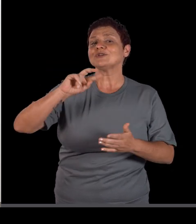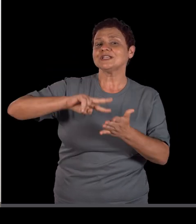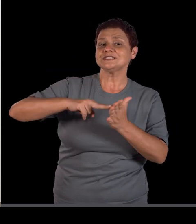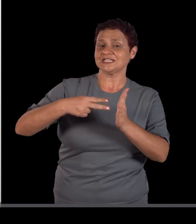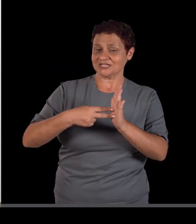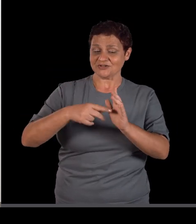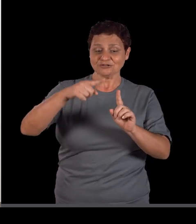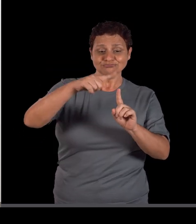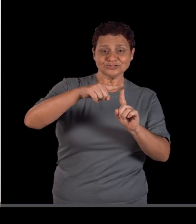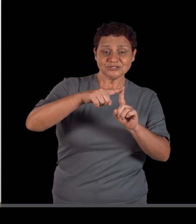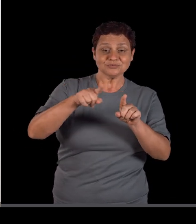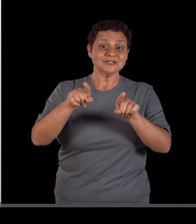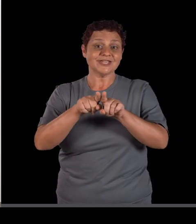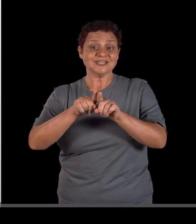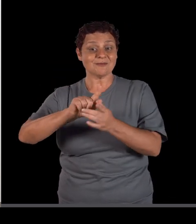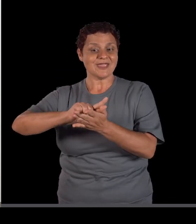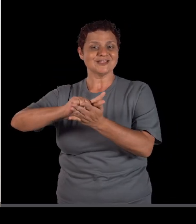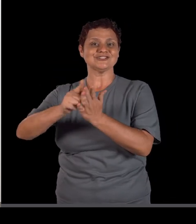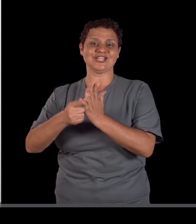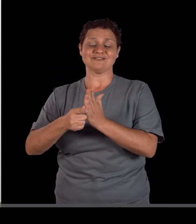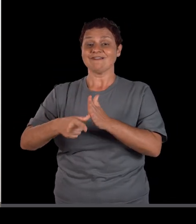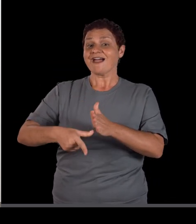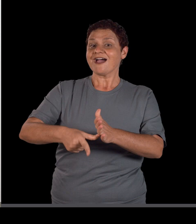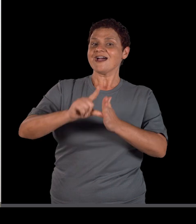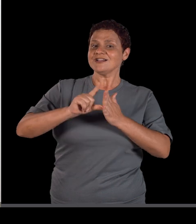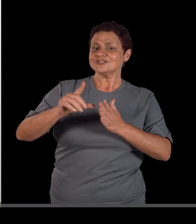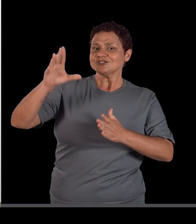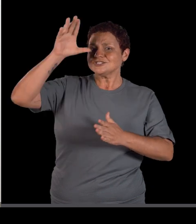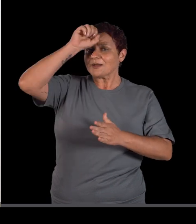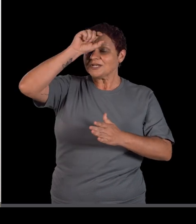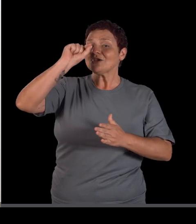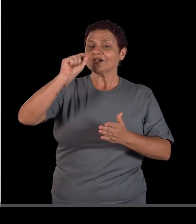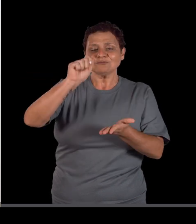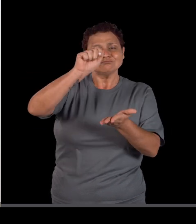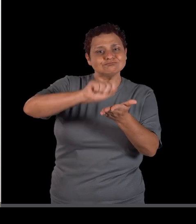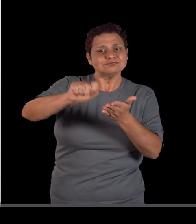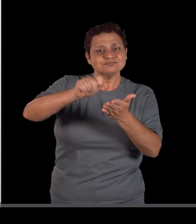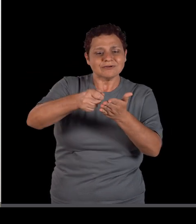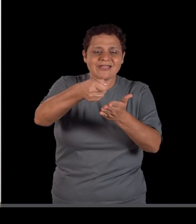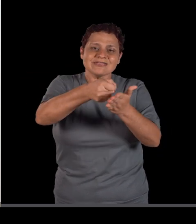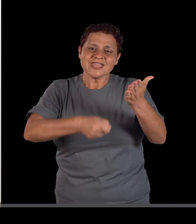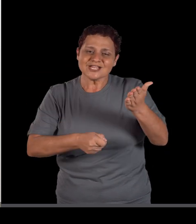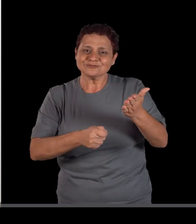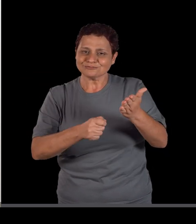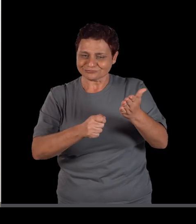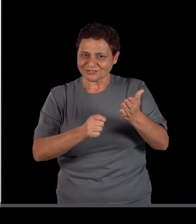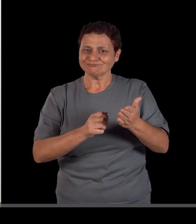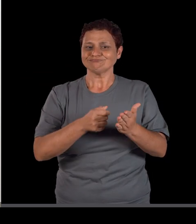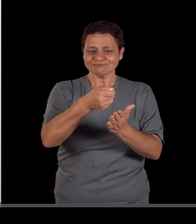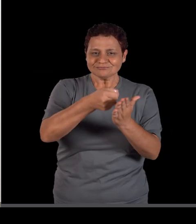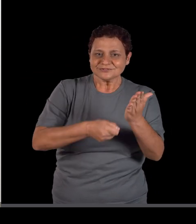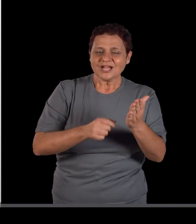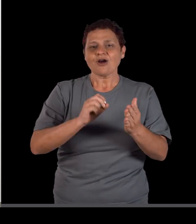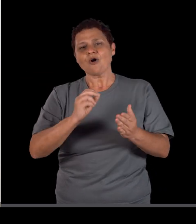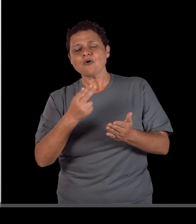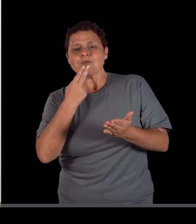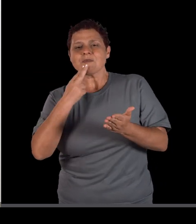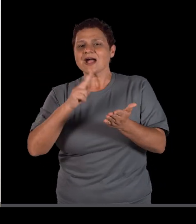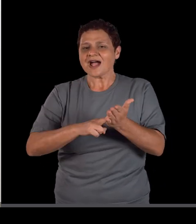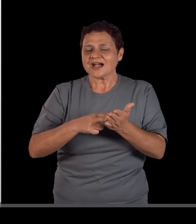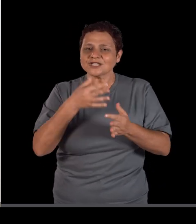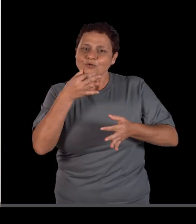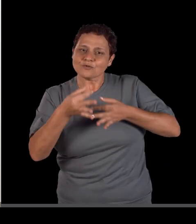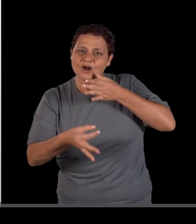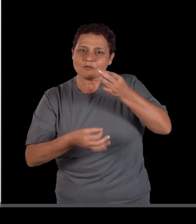gêneros textuais antes de aprender a escrever um texto dissertativo, uma carta argumentativa ou